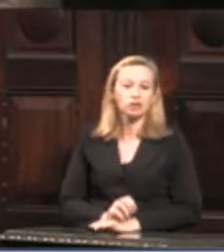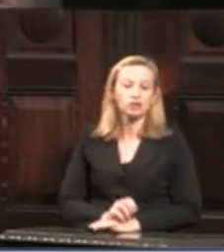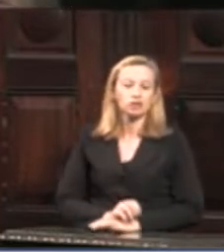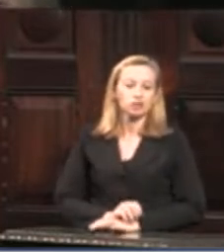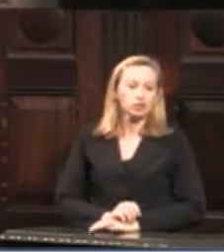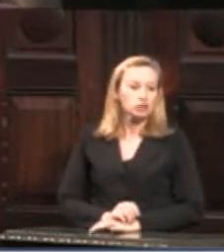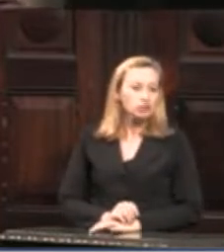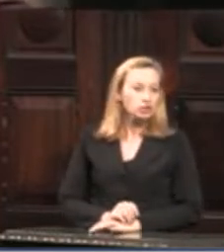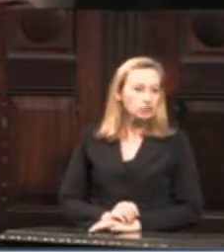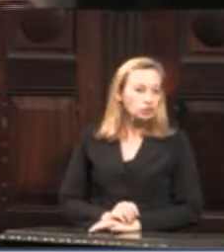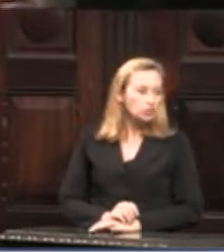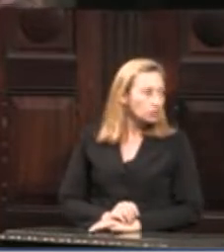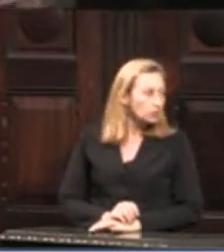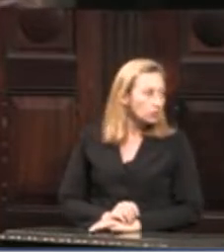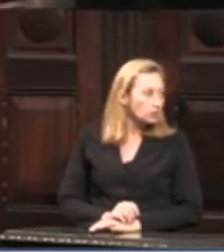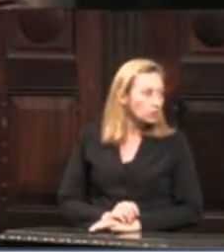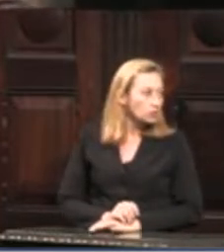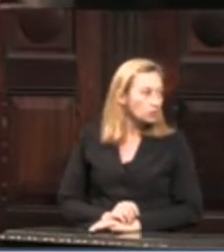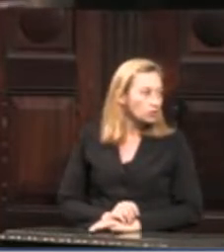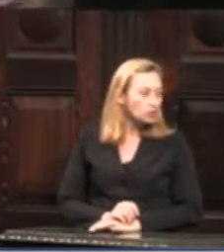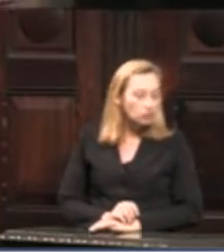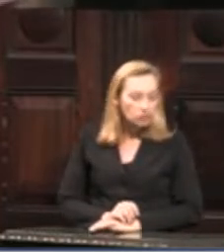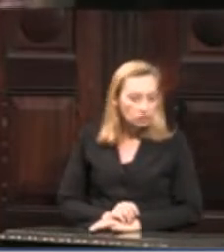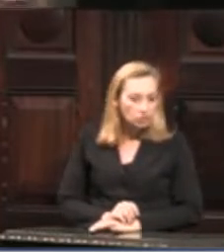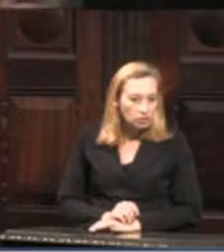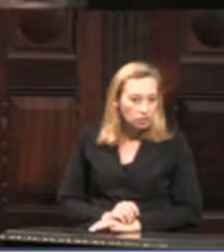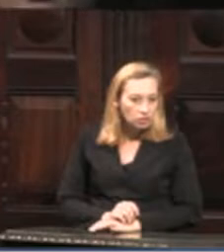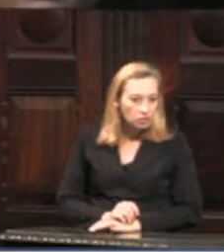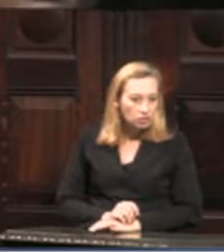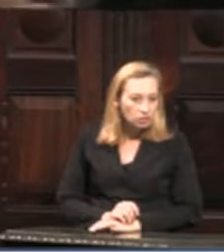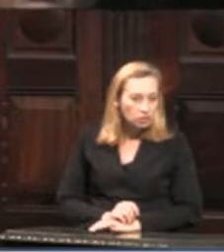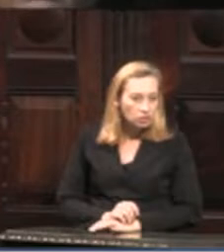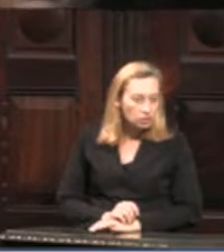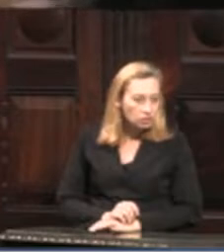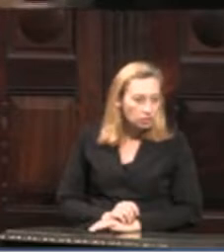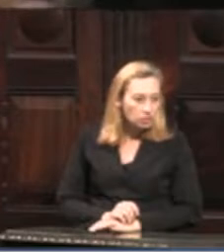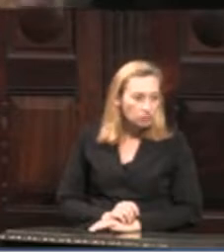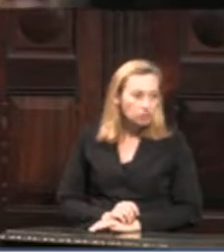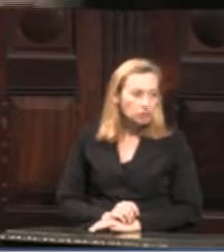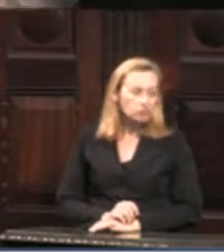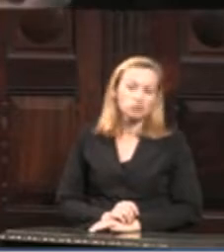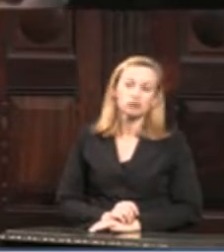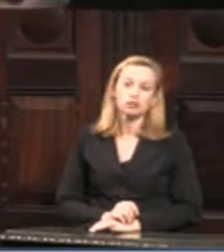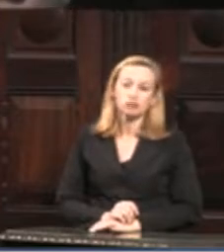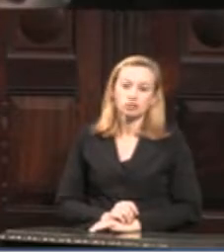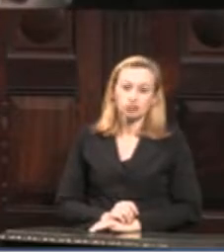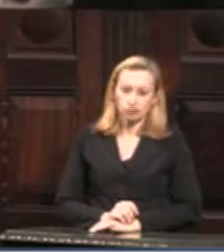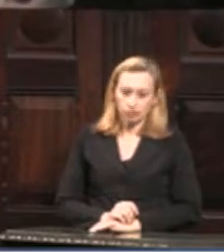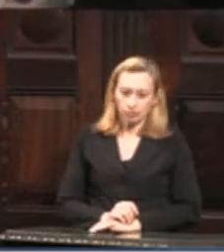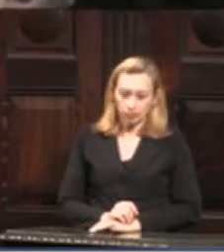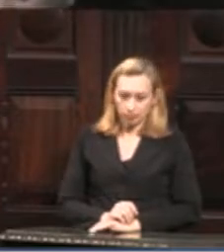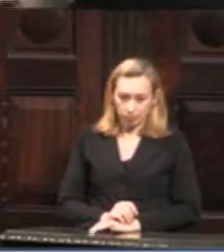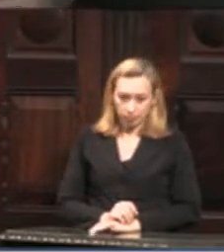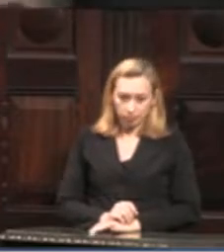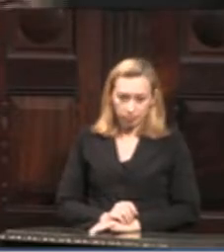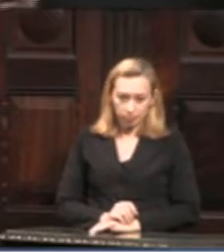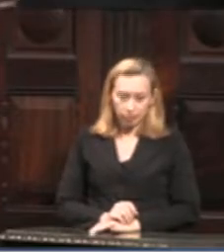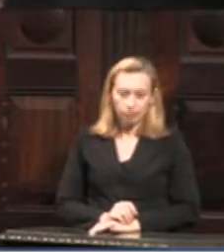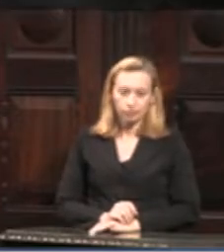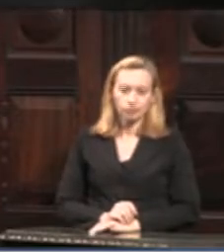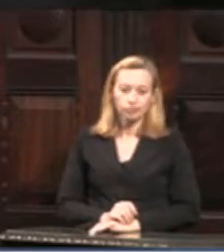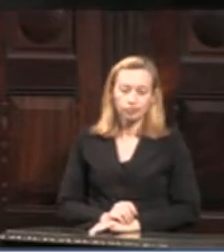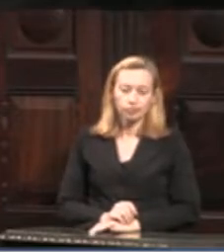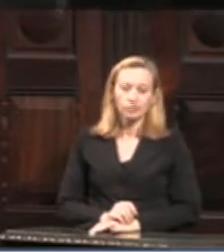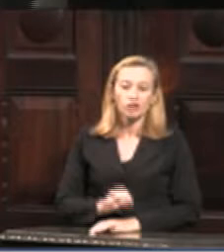Nacional, Assuntos Municipais e Desenvolvimento Regional e de Orçamento, Finanças, Fiscalização Financeira e Controle. Para emitir parecer